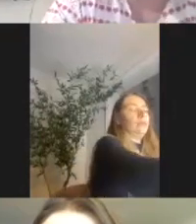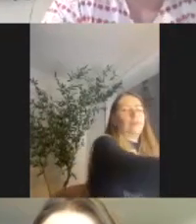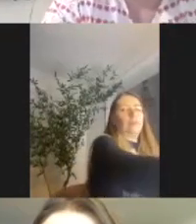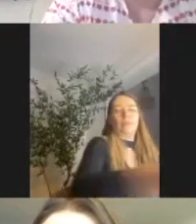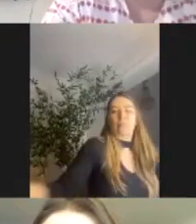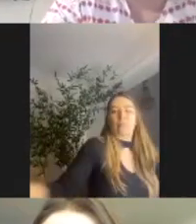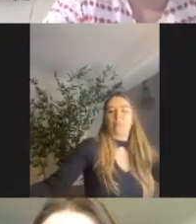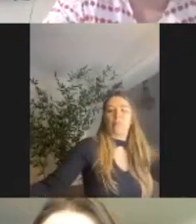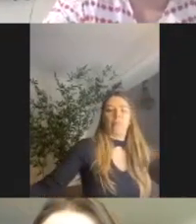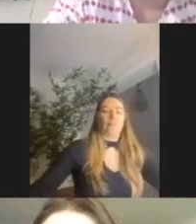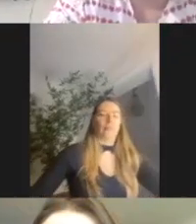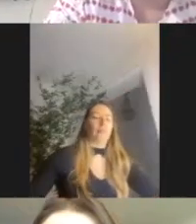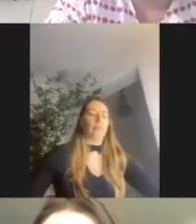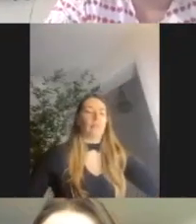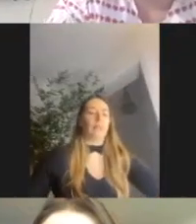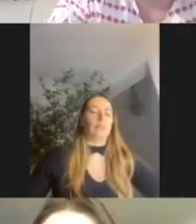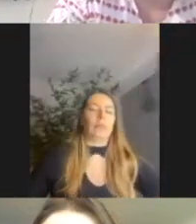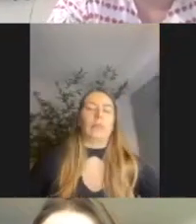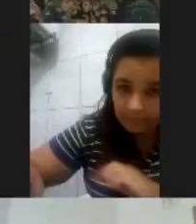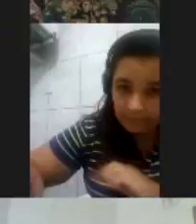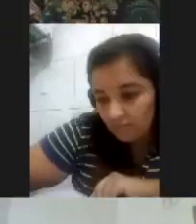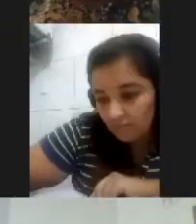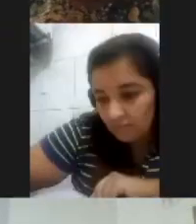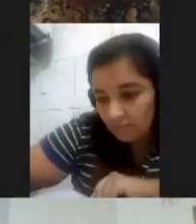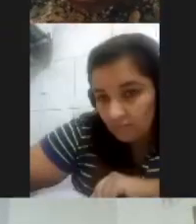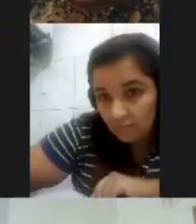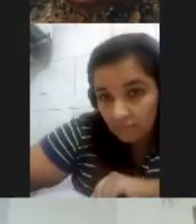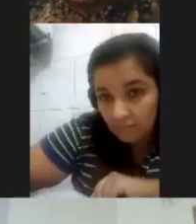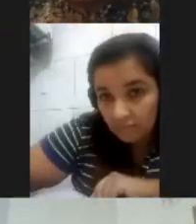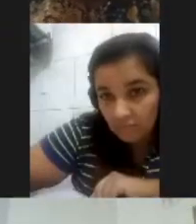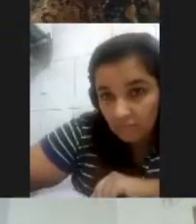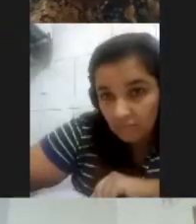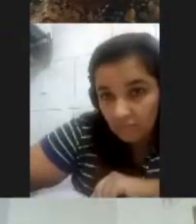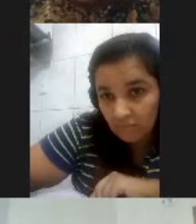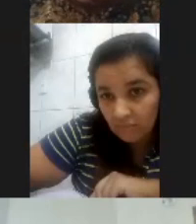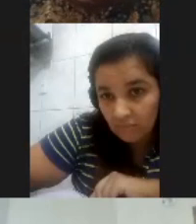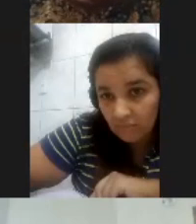entrar, assim, no mínimo que vocês possam...